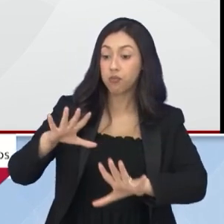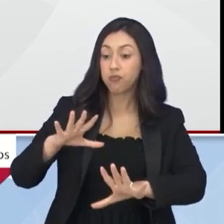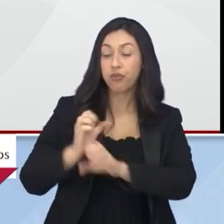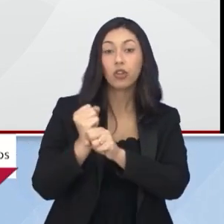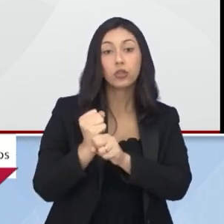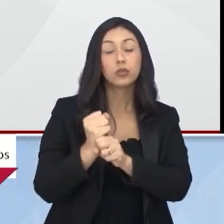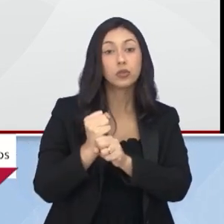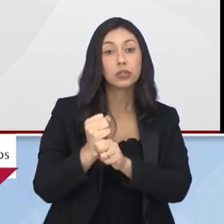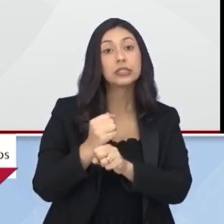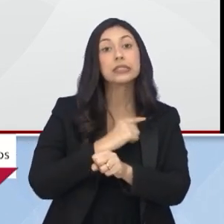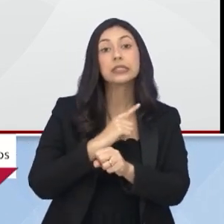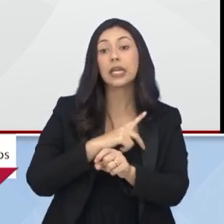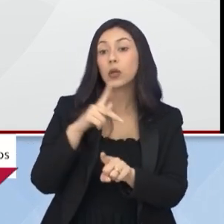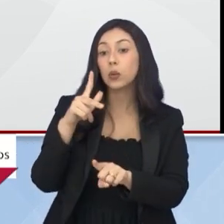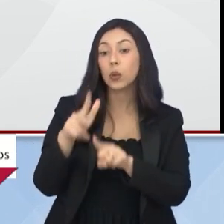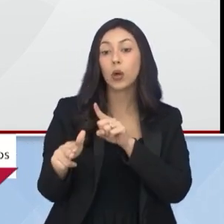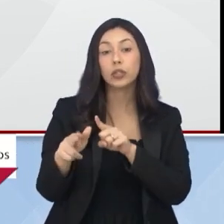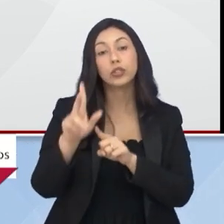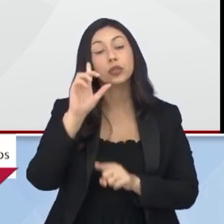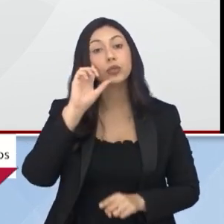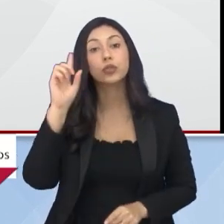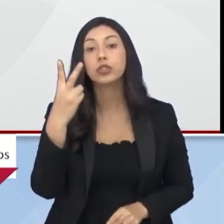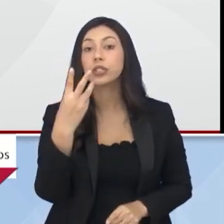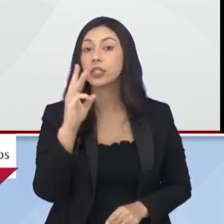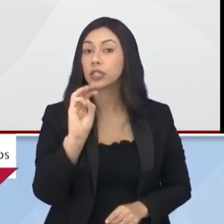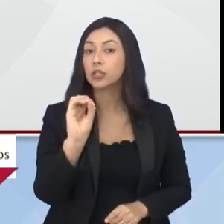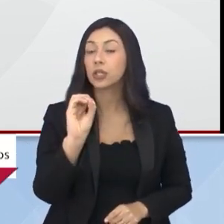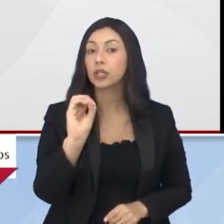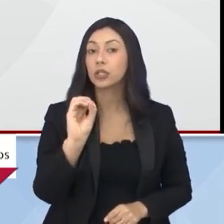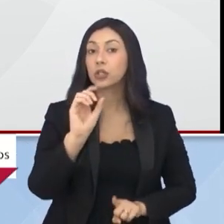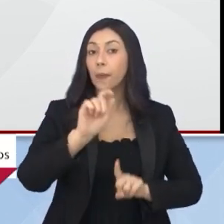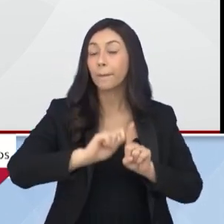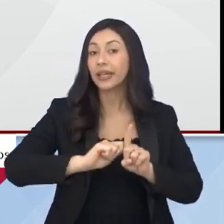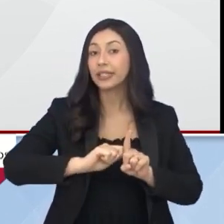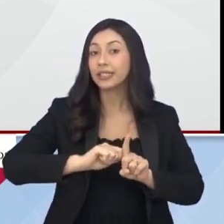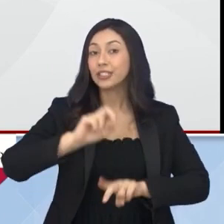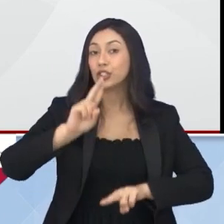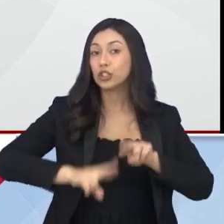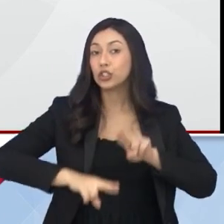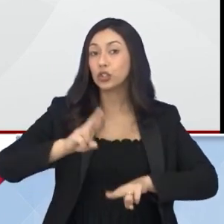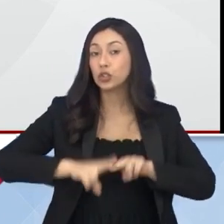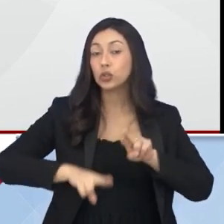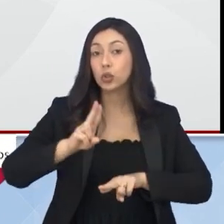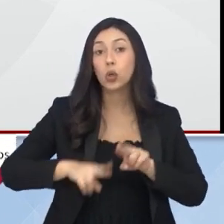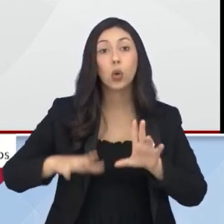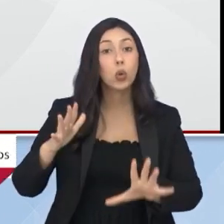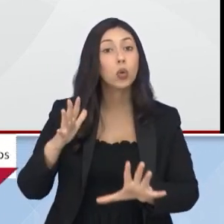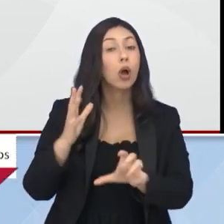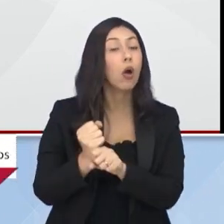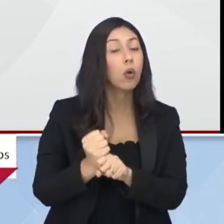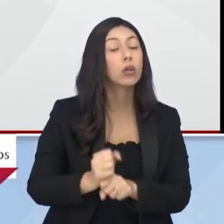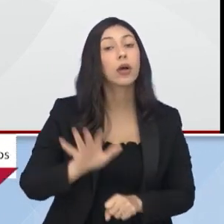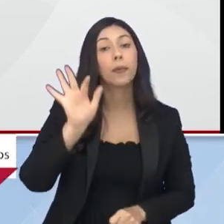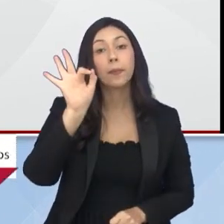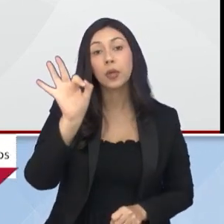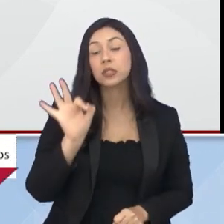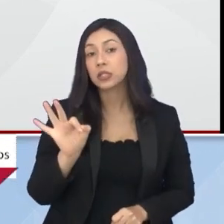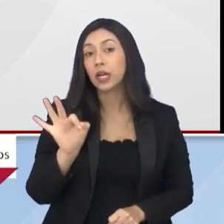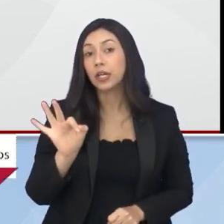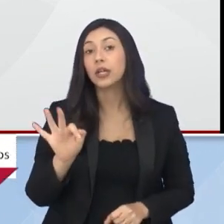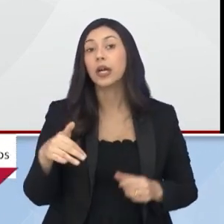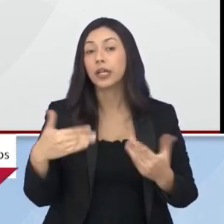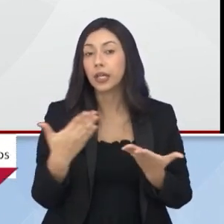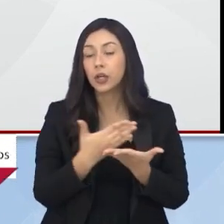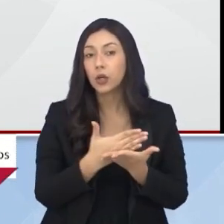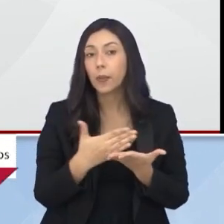base num corte que nós fazemos no dia 30 de Junho 30 de junho é calculado o percentual é Quando iniciou 180 dias do